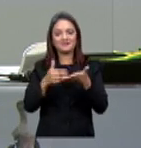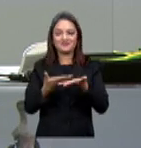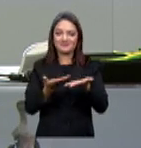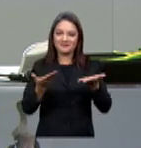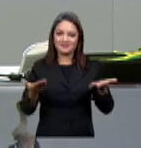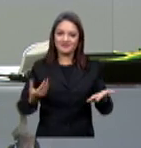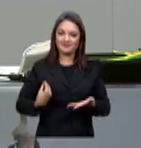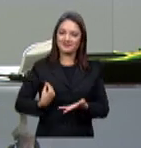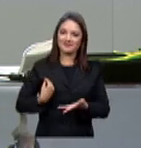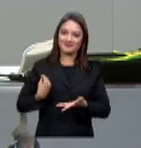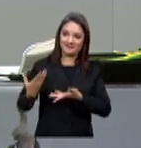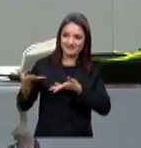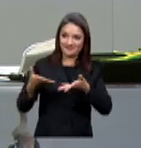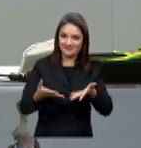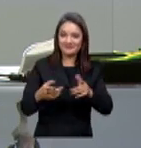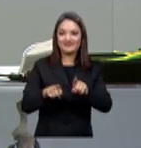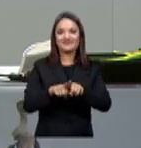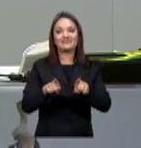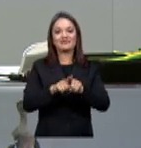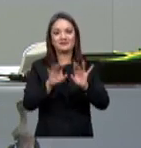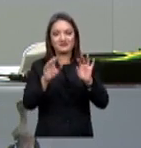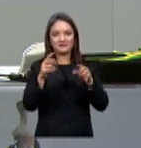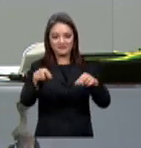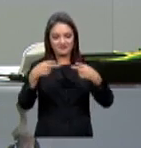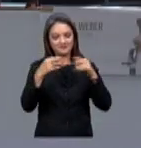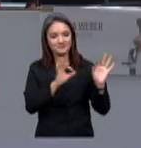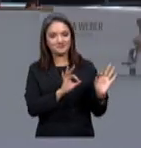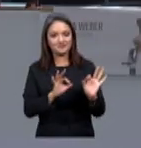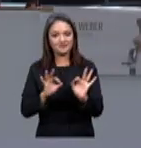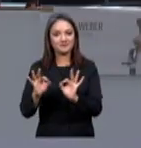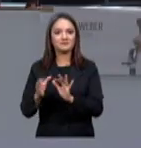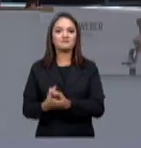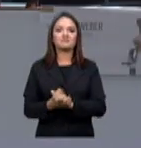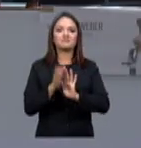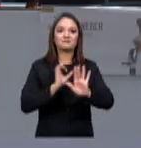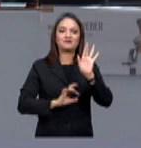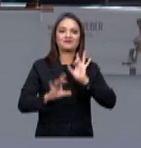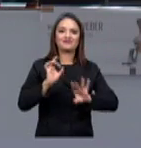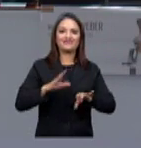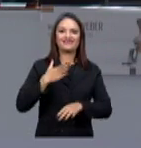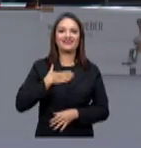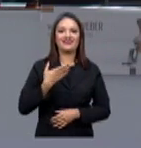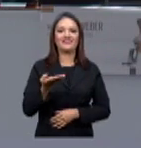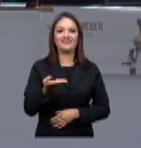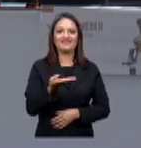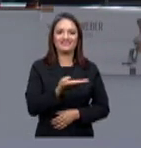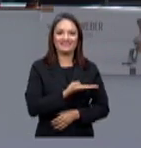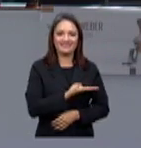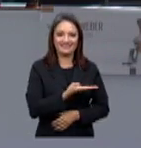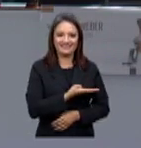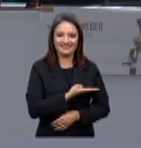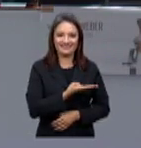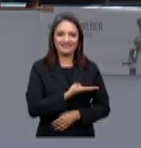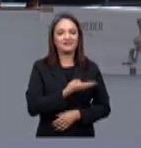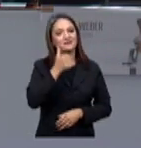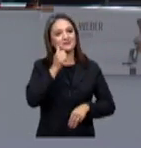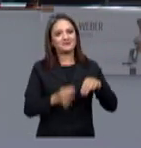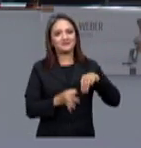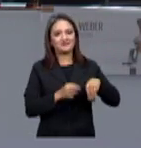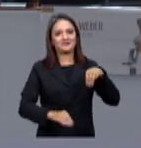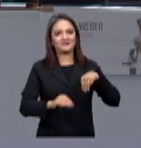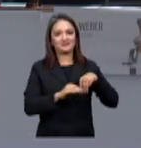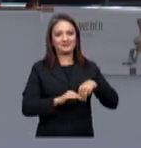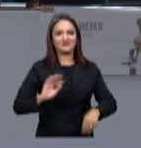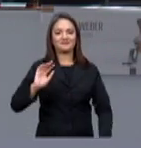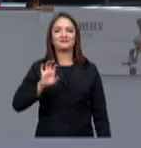presentes e os que nos acompanham as um comprimento muito especial a minha querida Presidente EA ministra Ellen